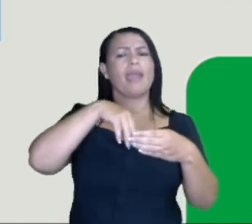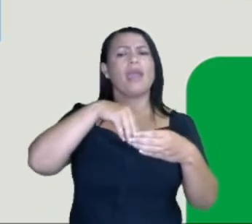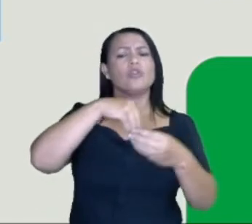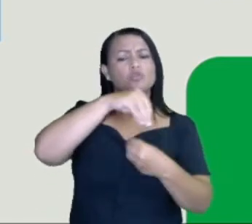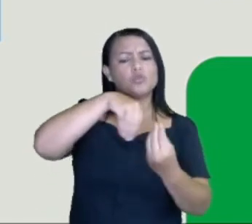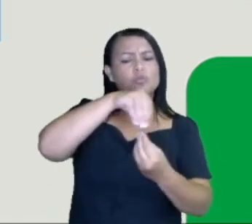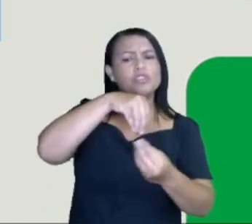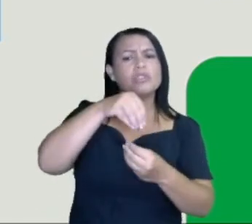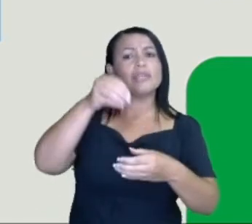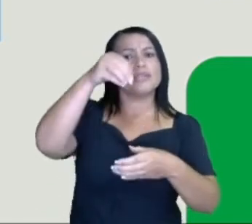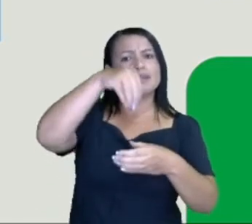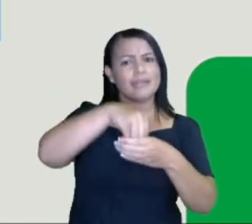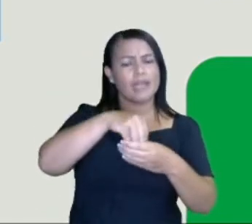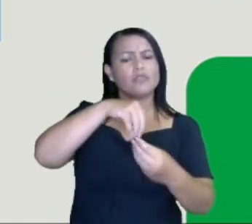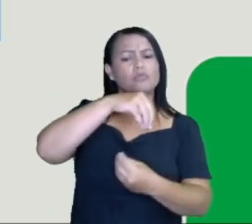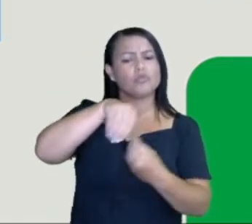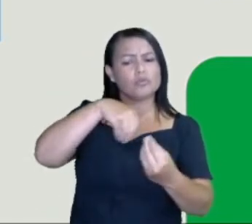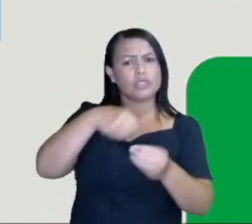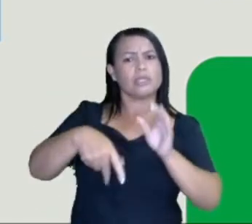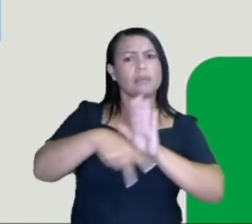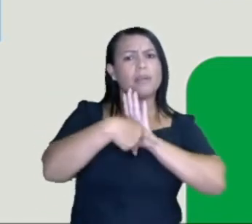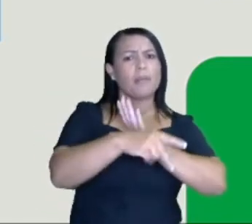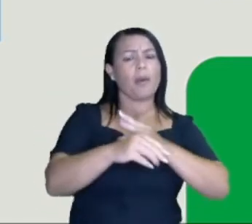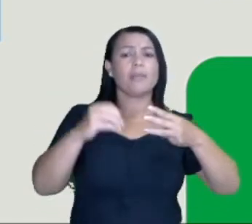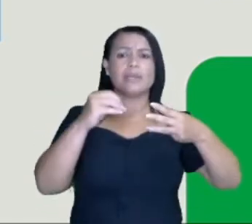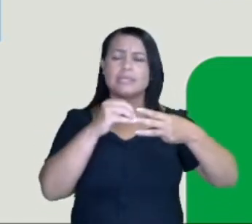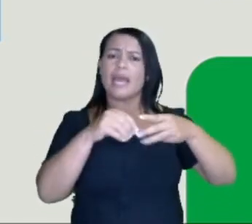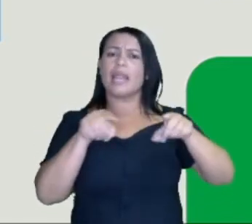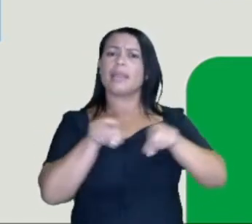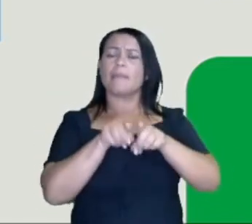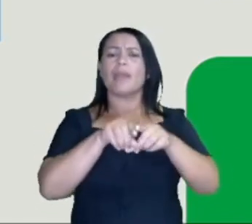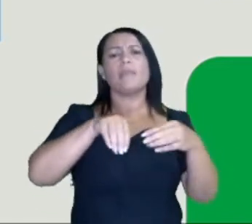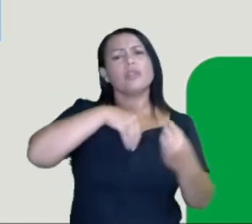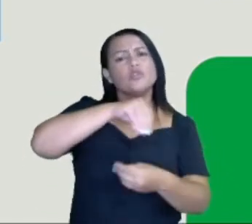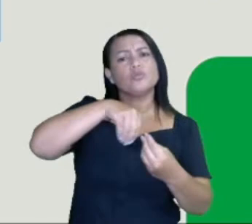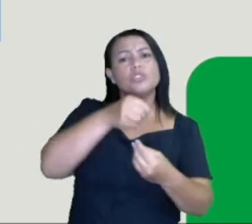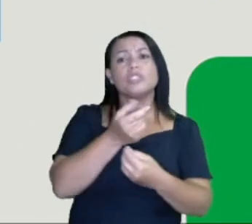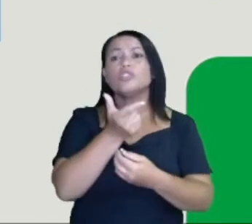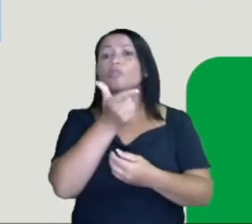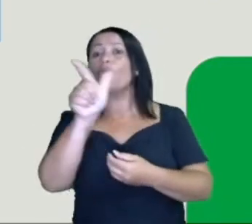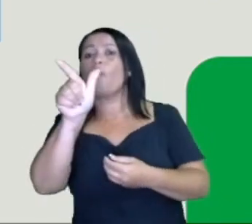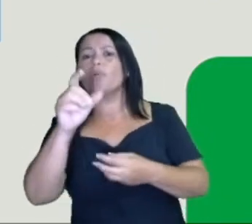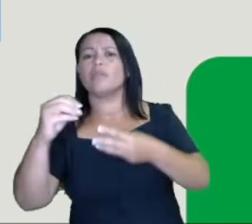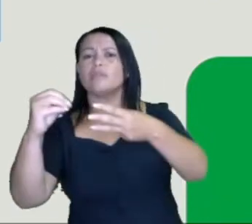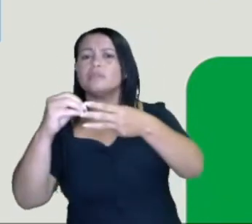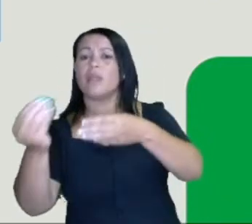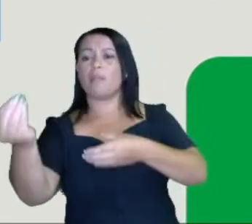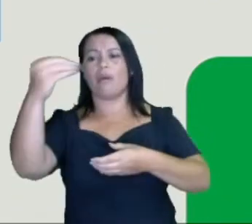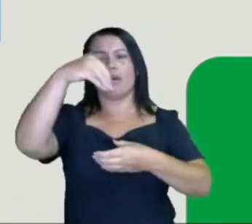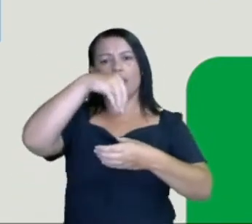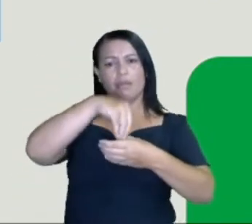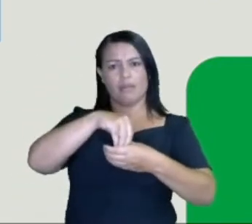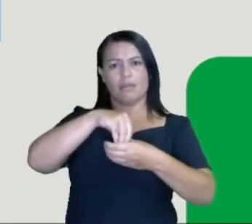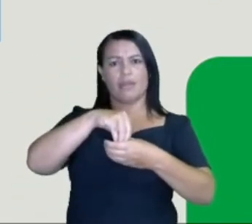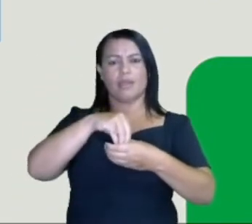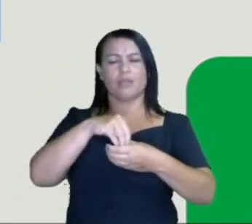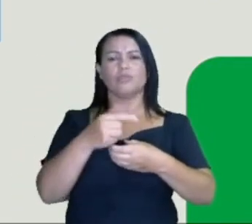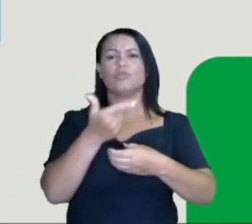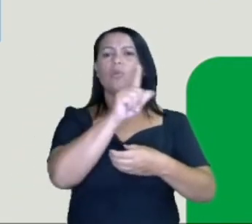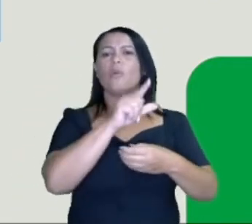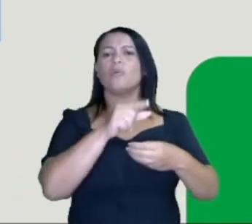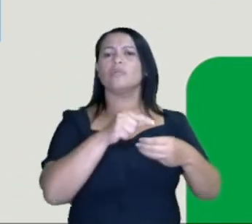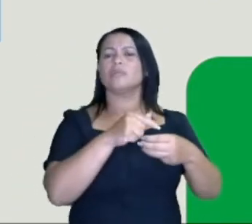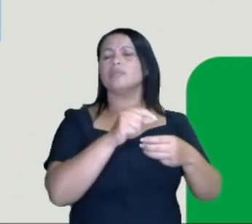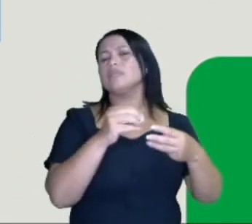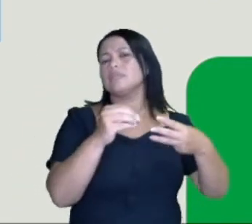Tanto substâncias produzidas pela célula, como substâncias vindas de outras células para dentro de outras